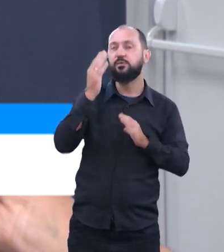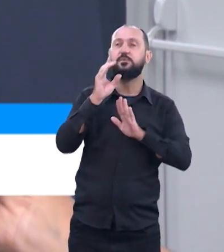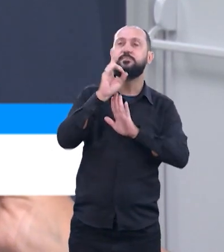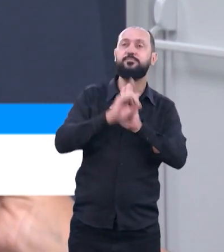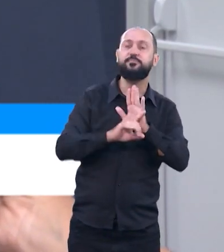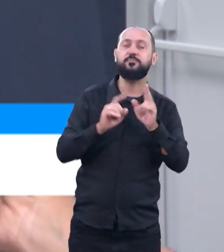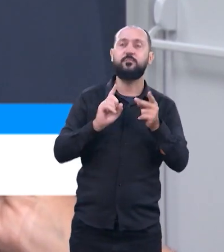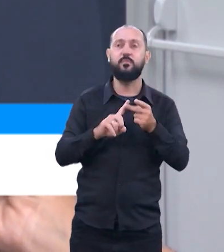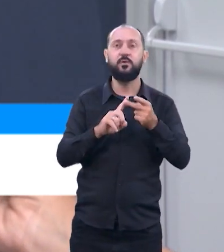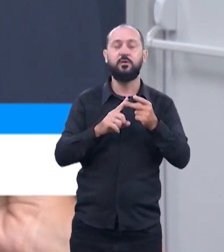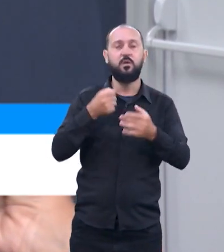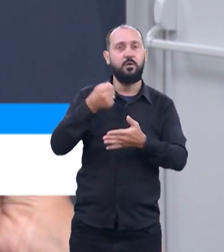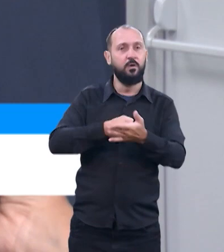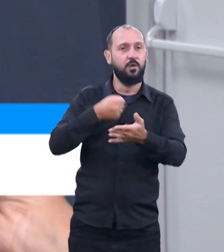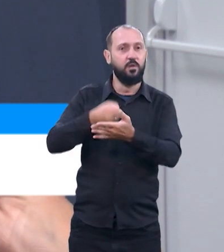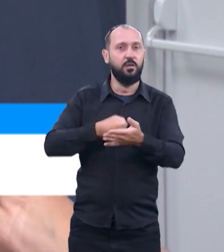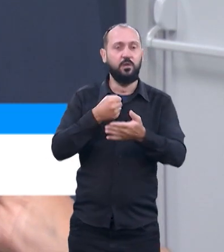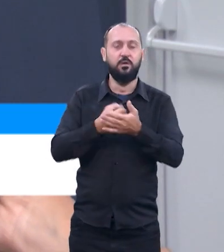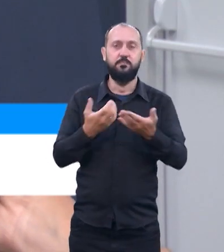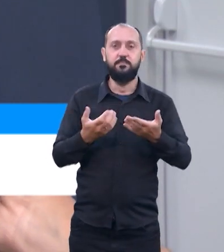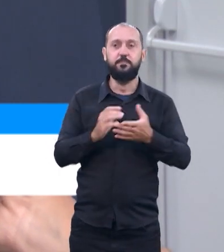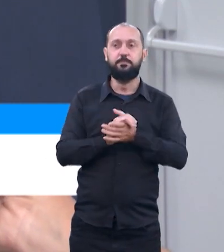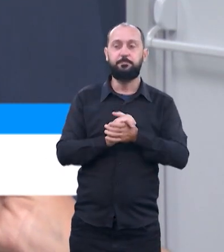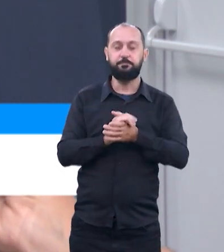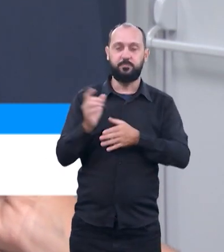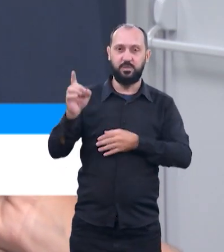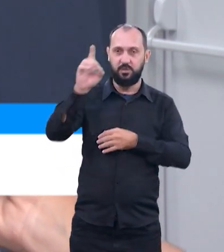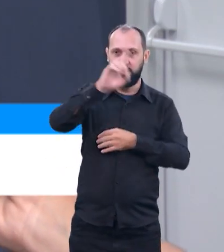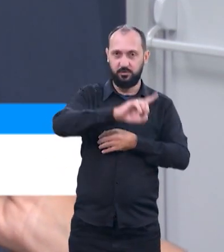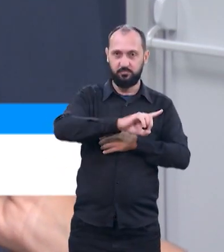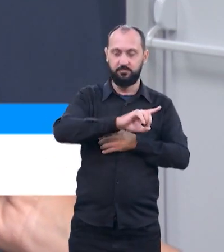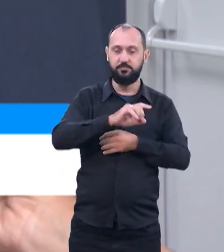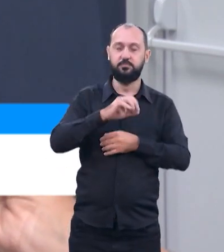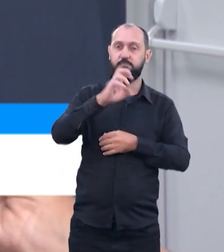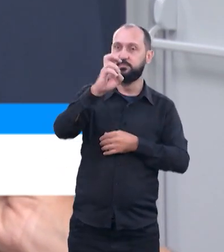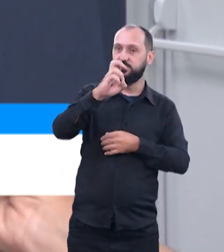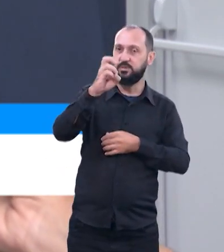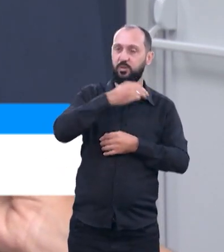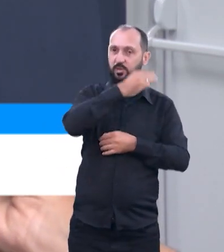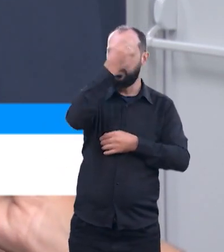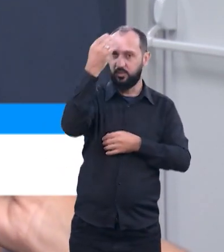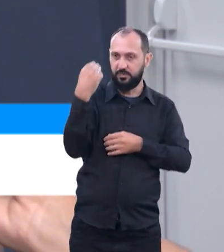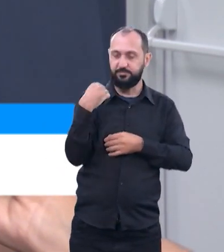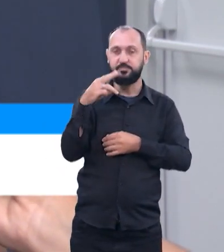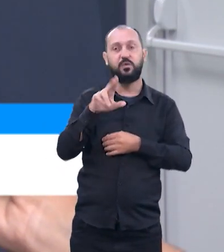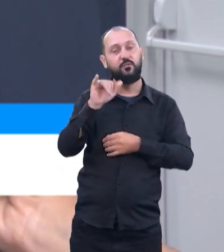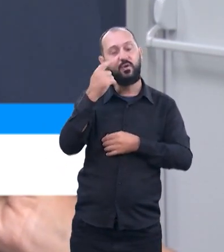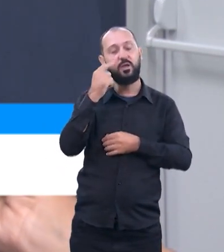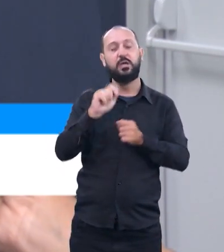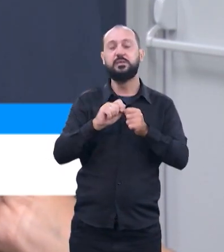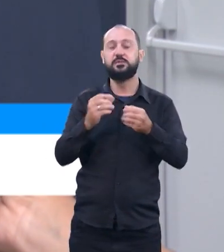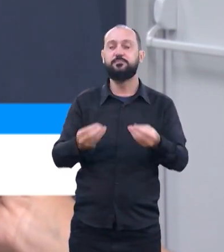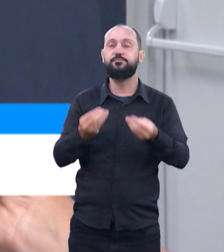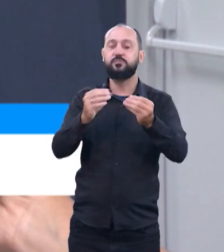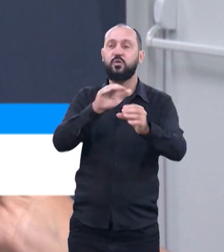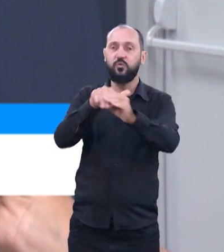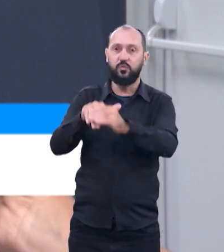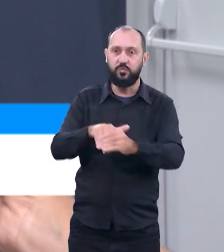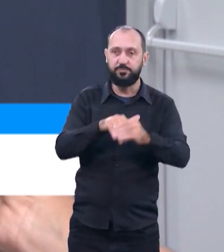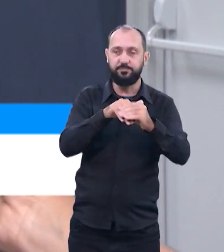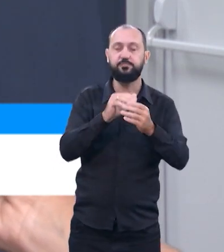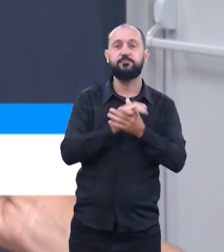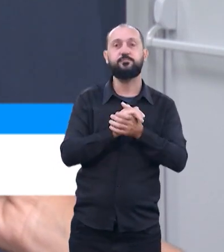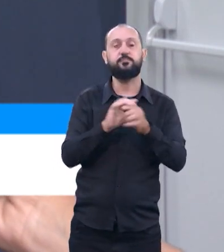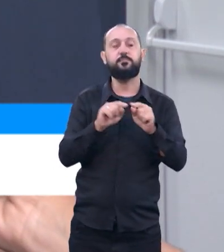dos seus direitos, dos seus deveres. Então, esse dia que a gente criou no dia 5 de maio, né, que ainda vai para a plenária, claro, ainda vai ser